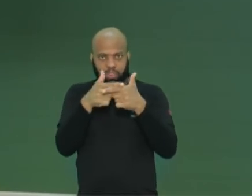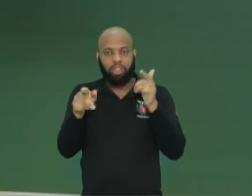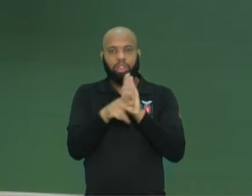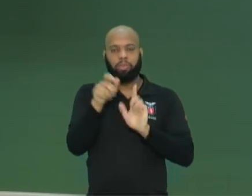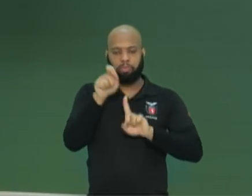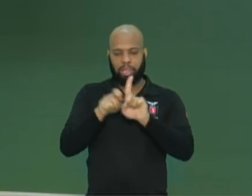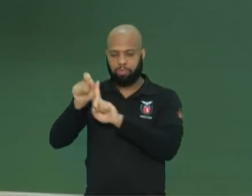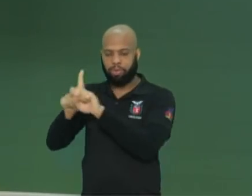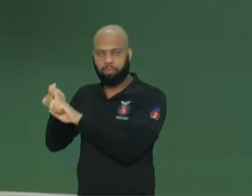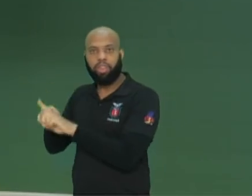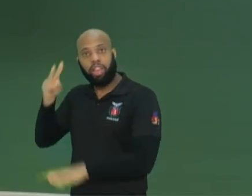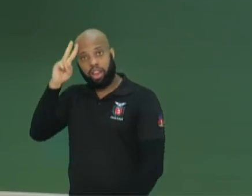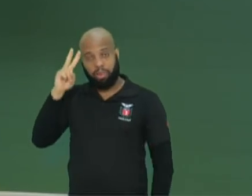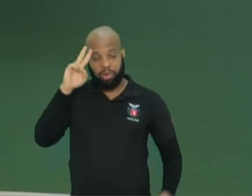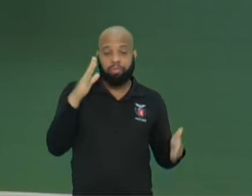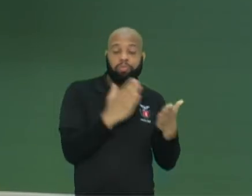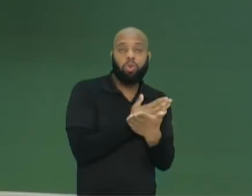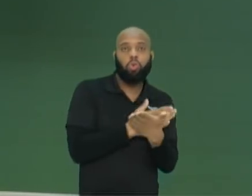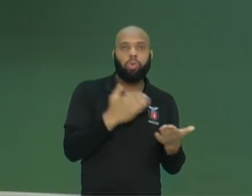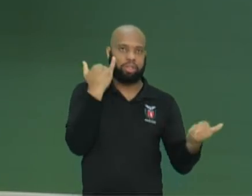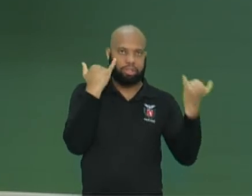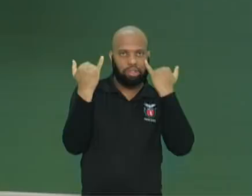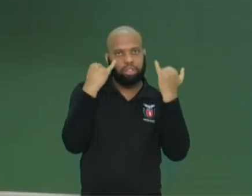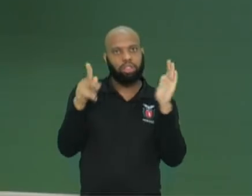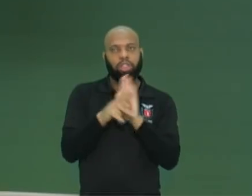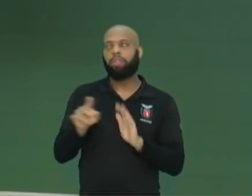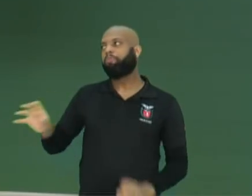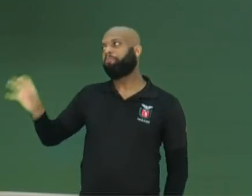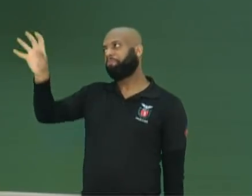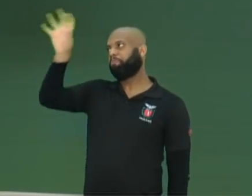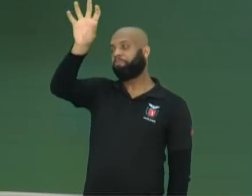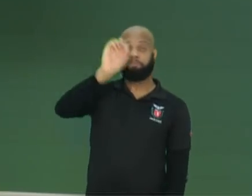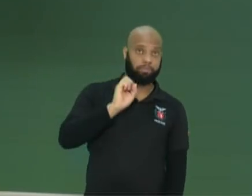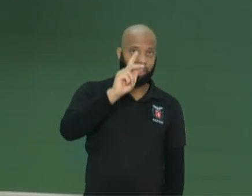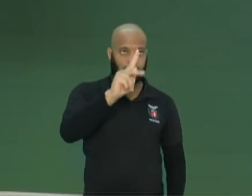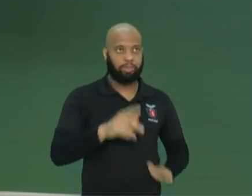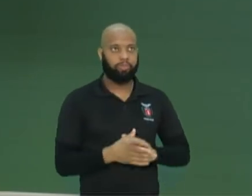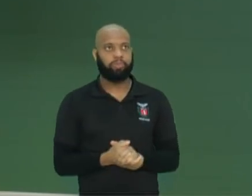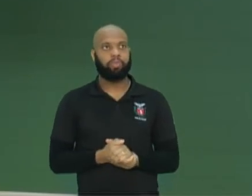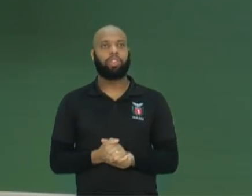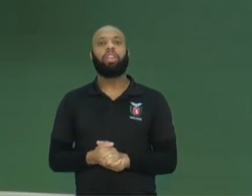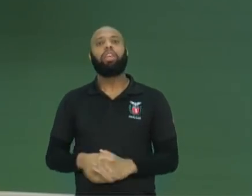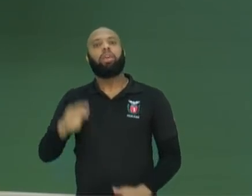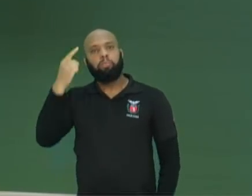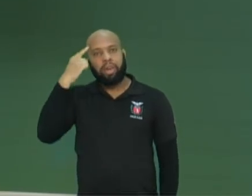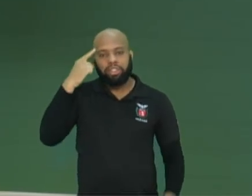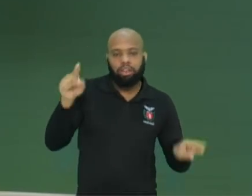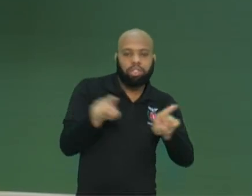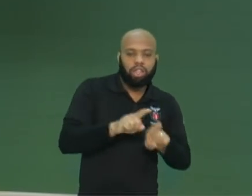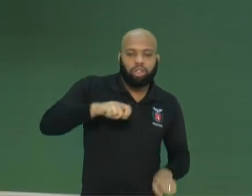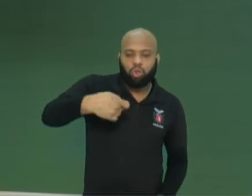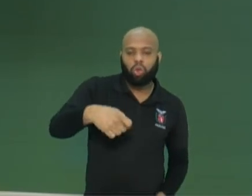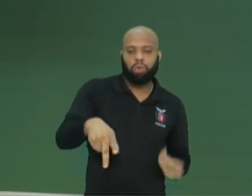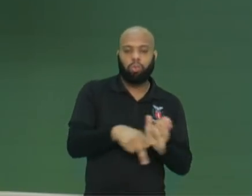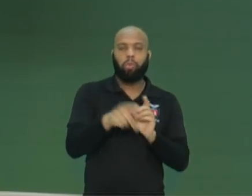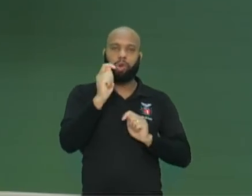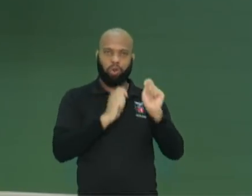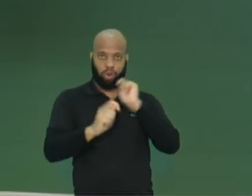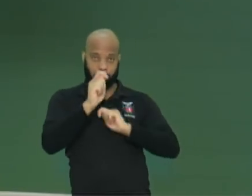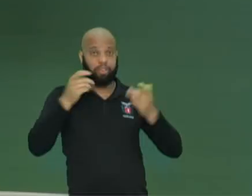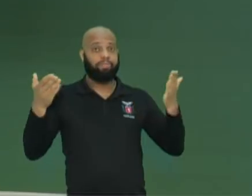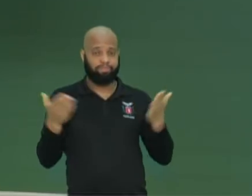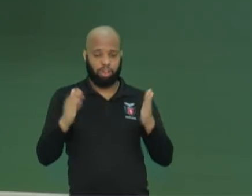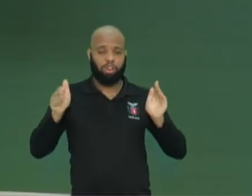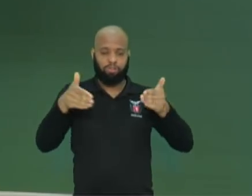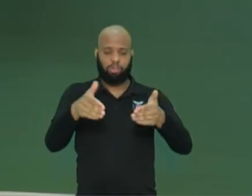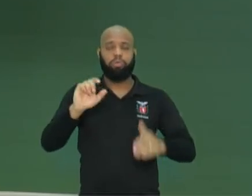gente relembrar alguns dados ali da região, certo? E aí, pensando nas atividades econômicas